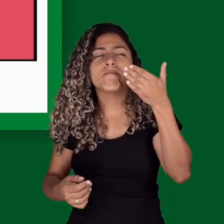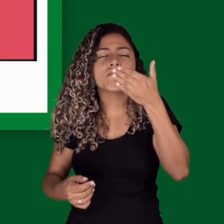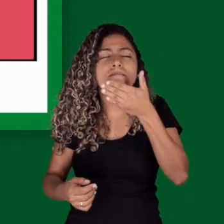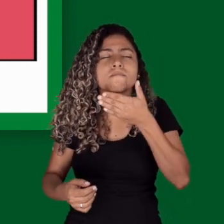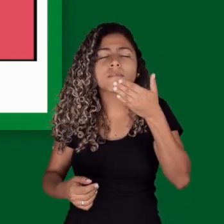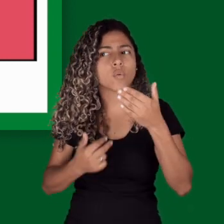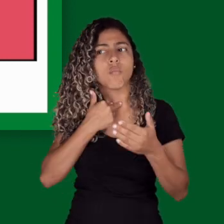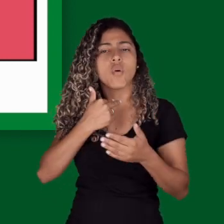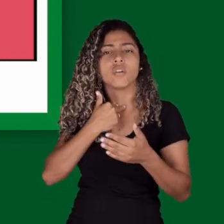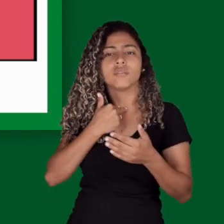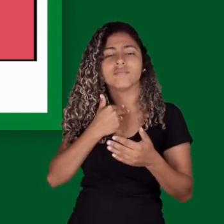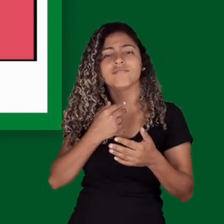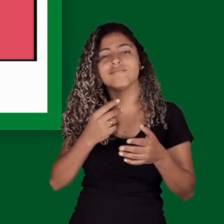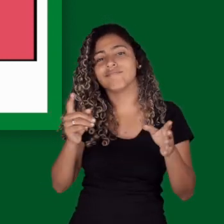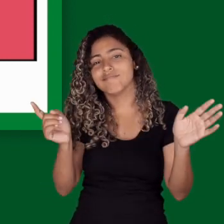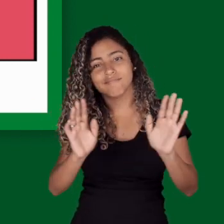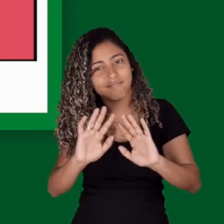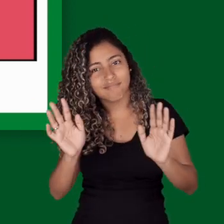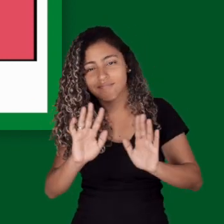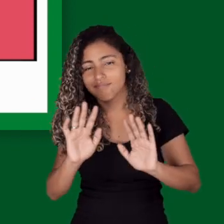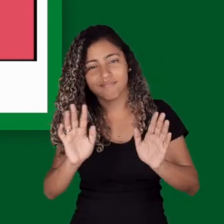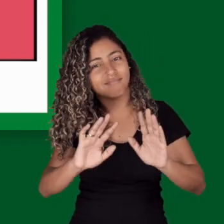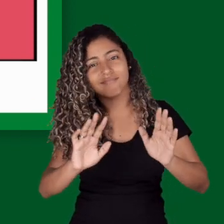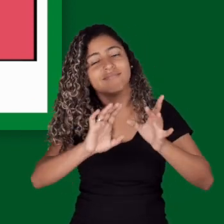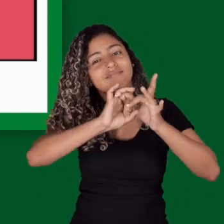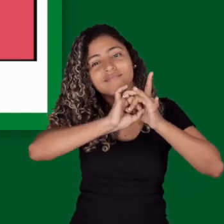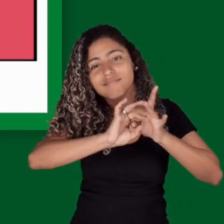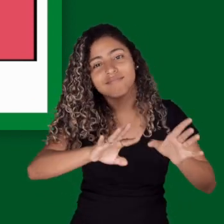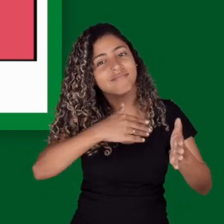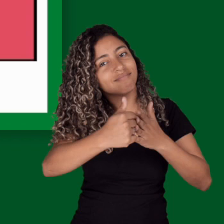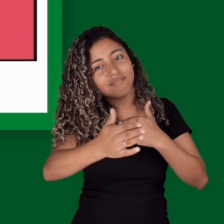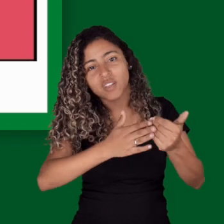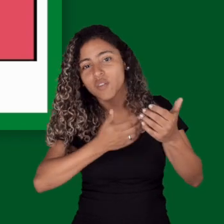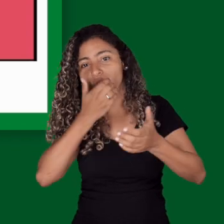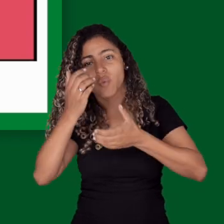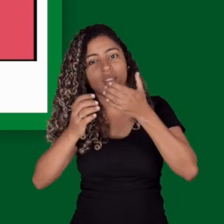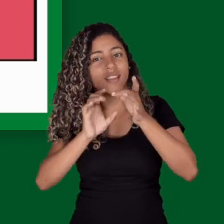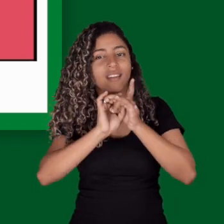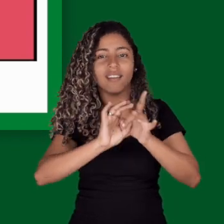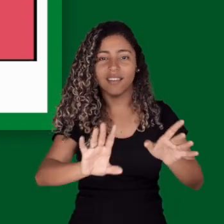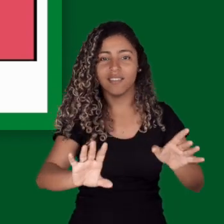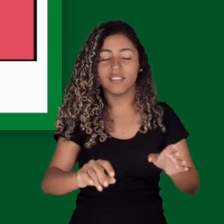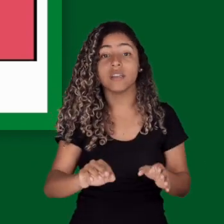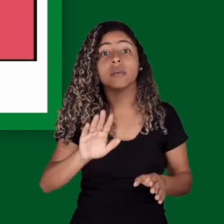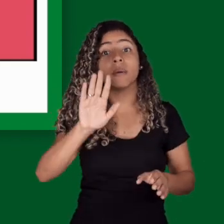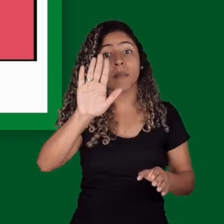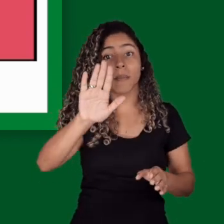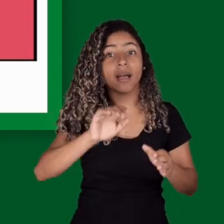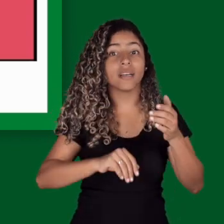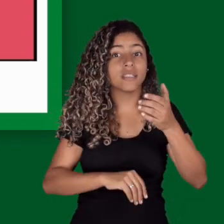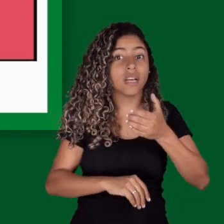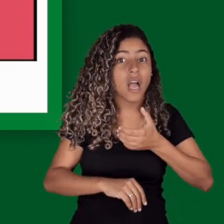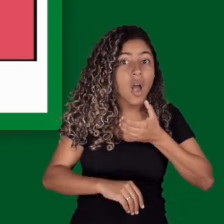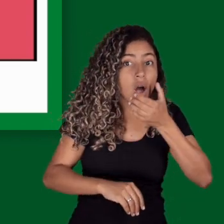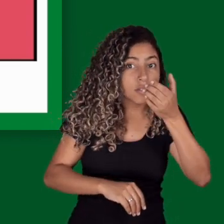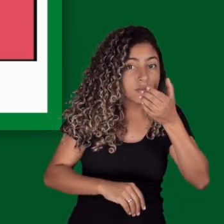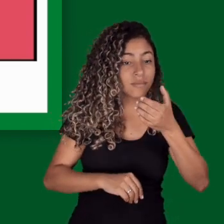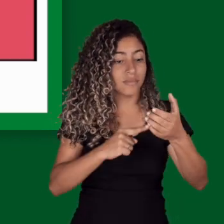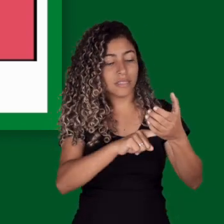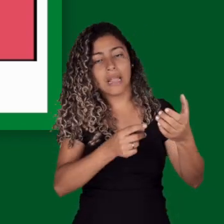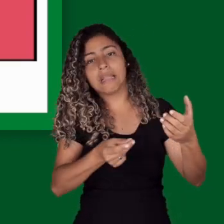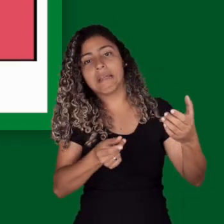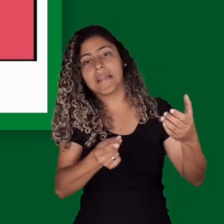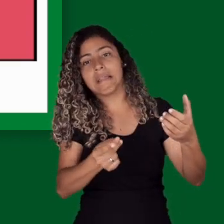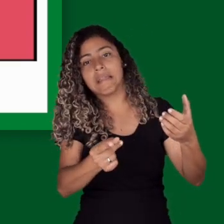doces, isso também é um mito. Todas as frutas são permitidas. Mas é sempre preferível consumir frutas que sejam